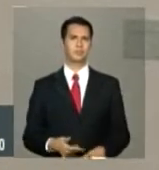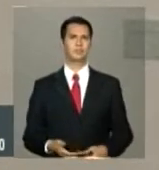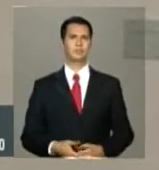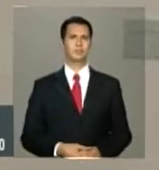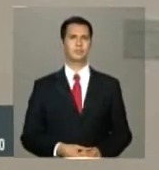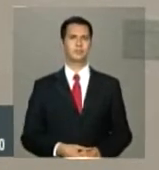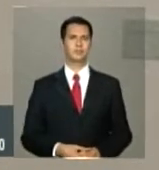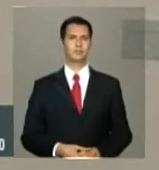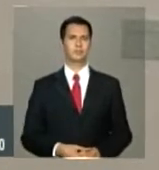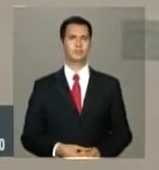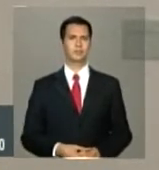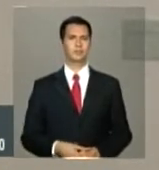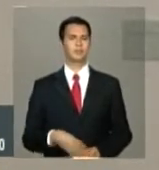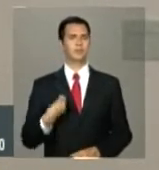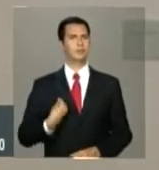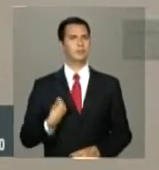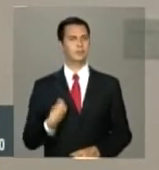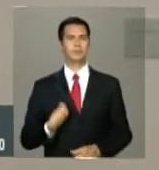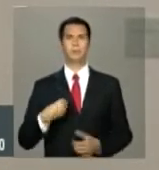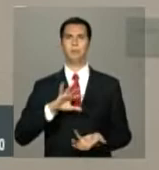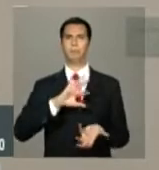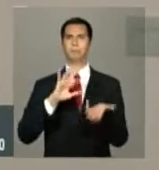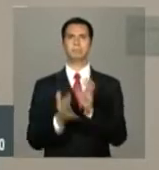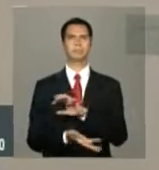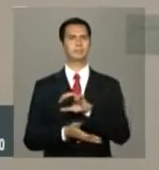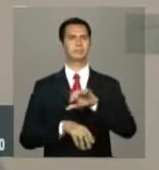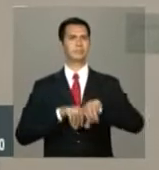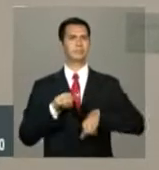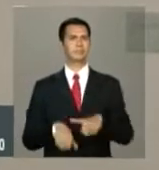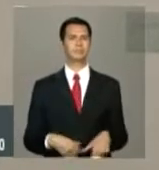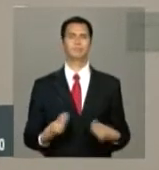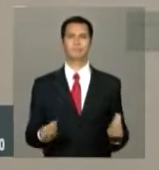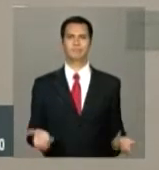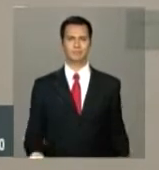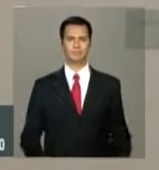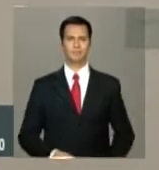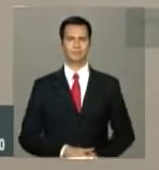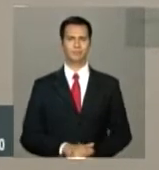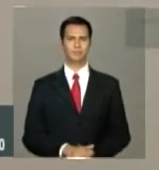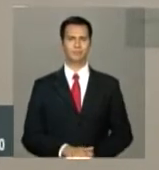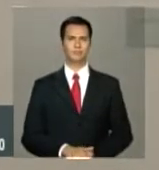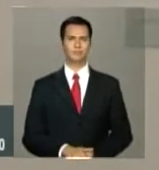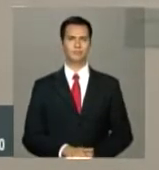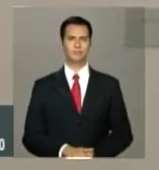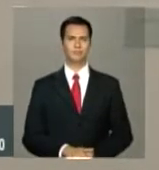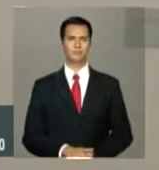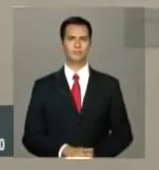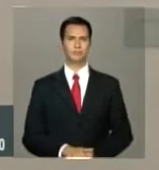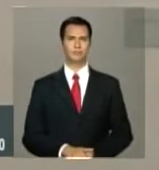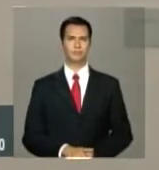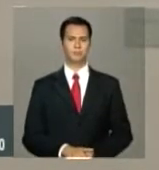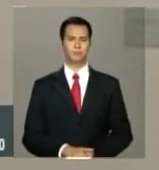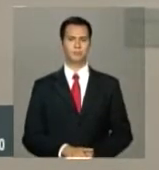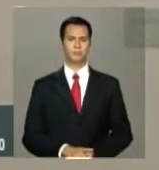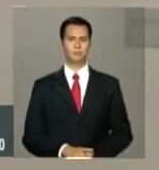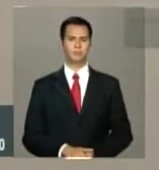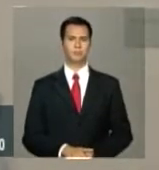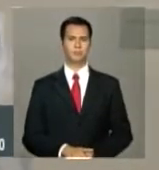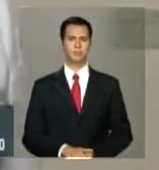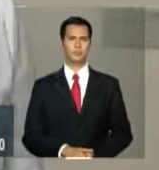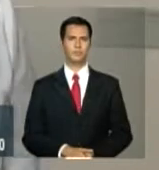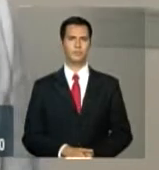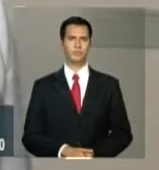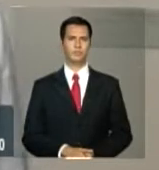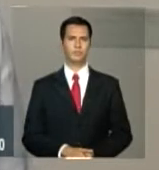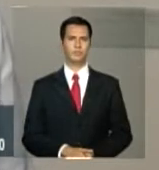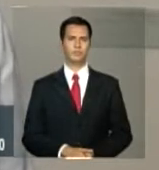já assistiu muita coisa. A vida dá voltas. O quê? Já assisti tanta coisa, seu contrário também. Pois é, para lá e para cá. Presidente,